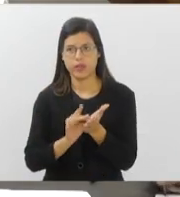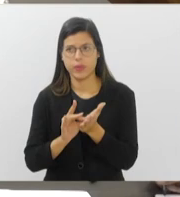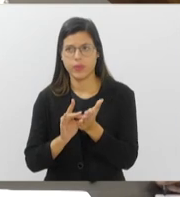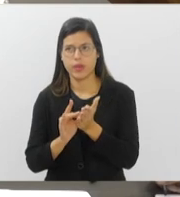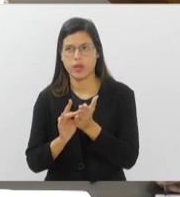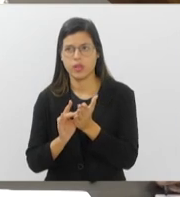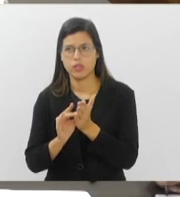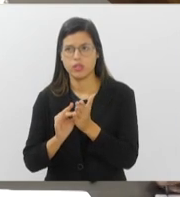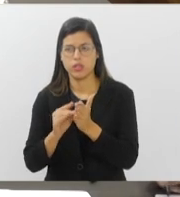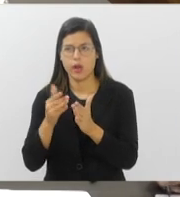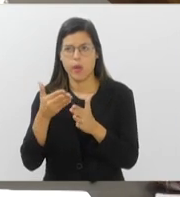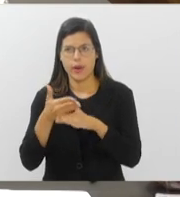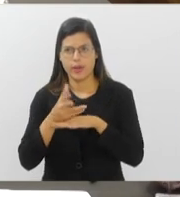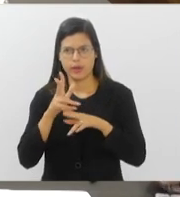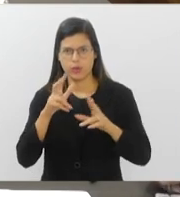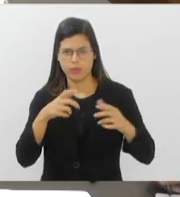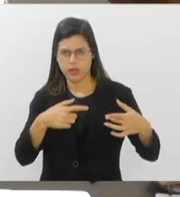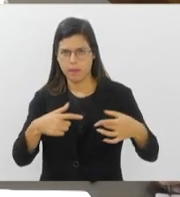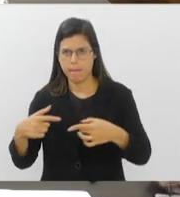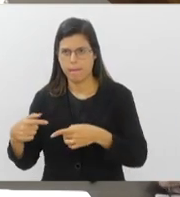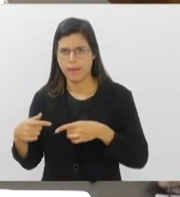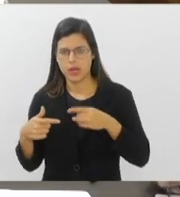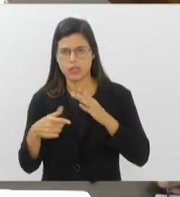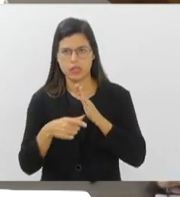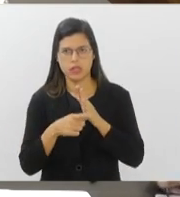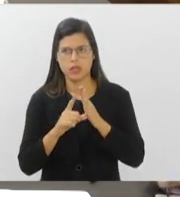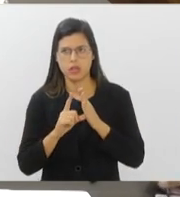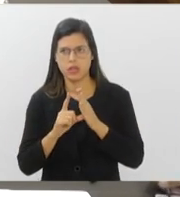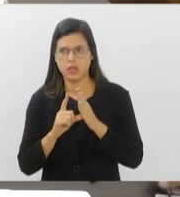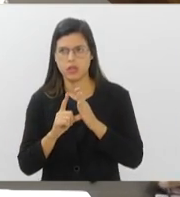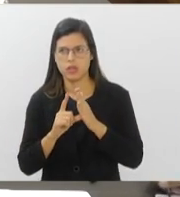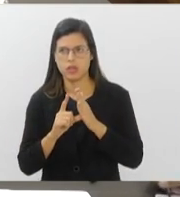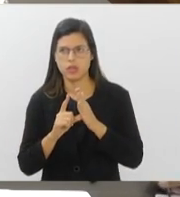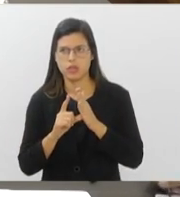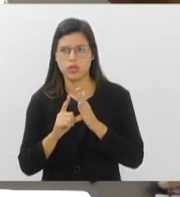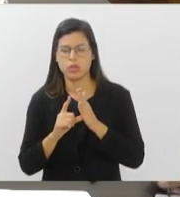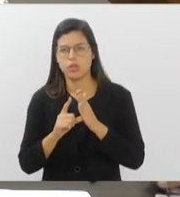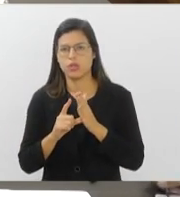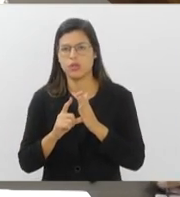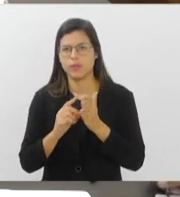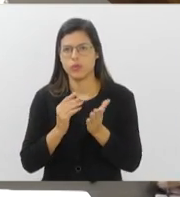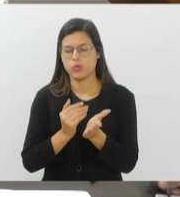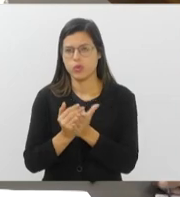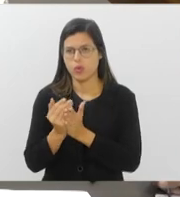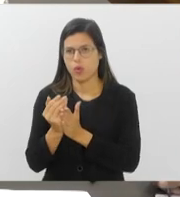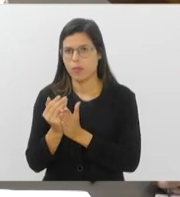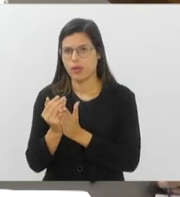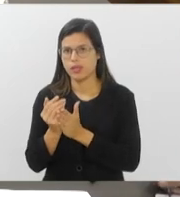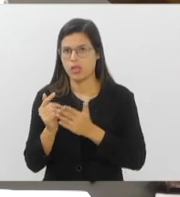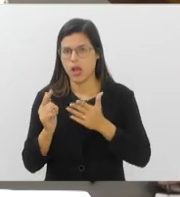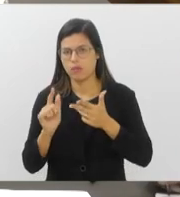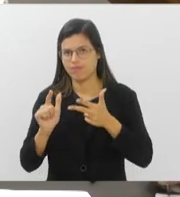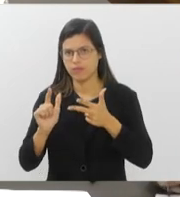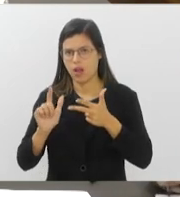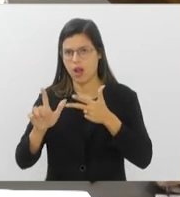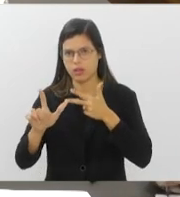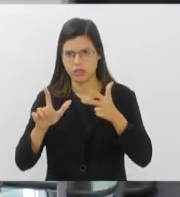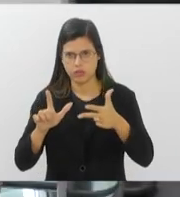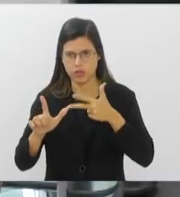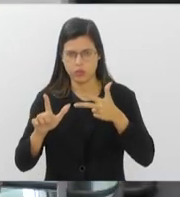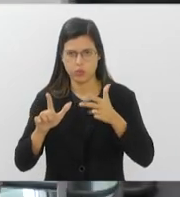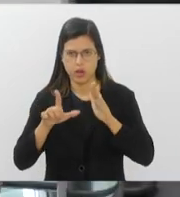discussão antes mesmo de iniciar o mandato da legislatura anterior, porque participei